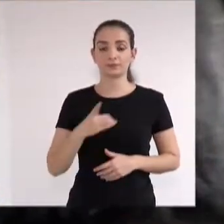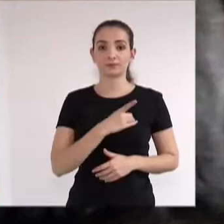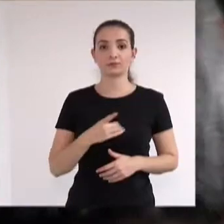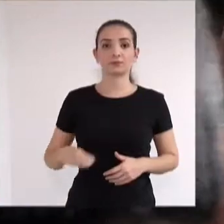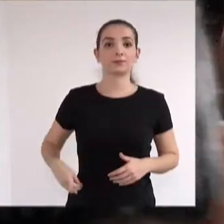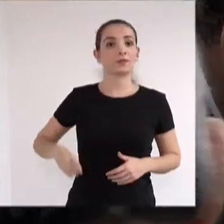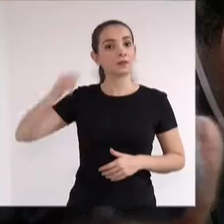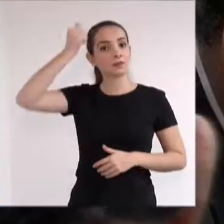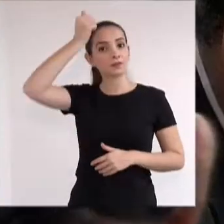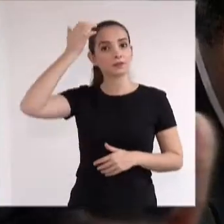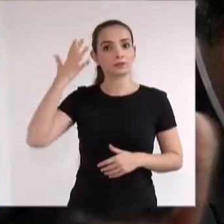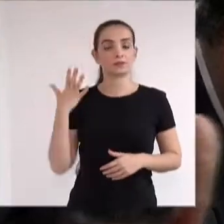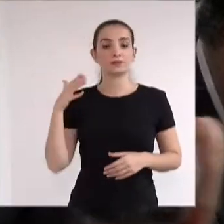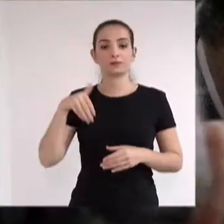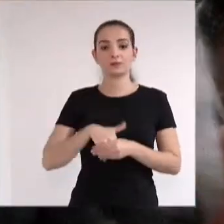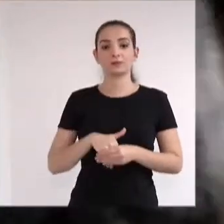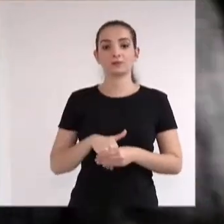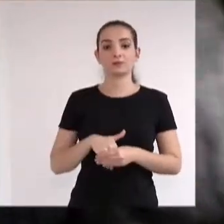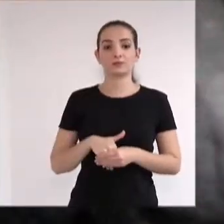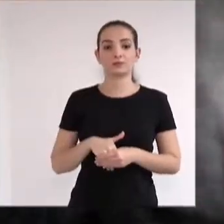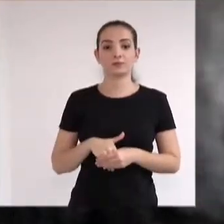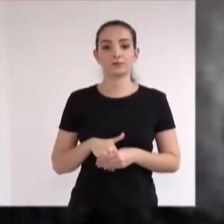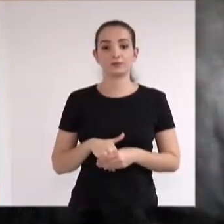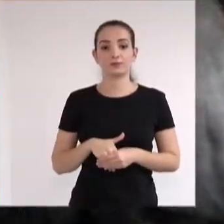Deputada Antonieta Morim.